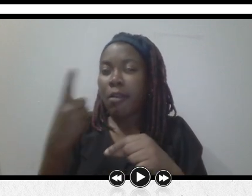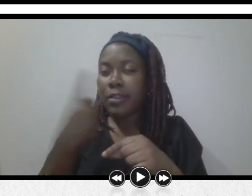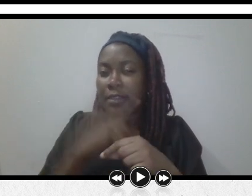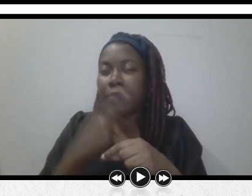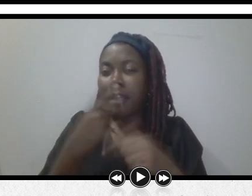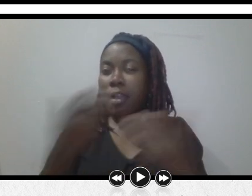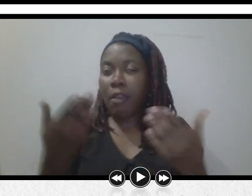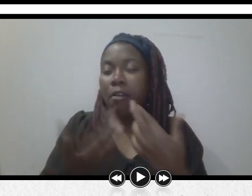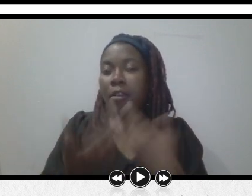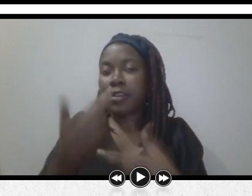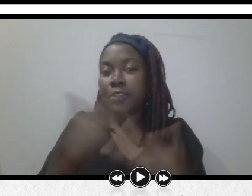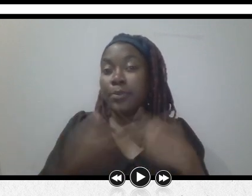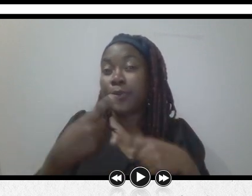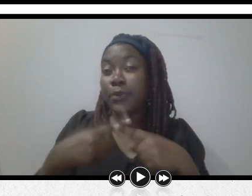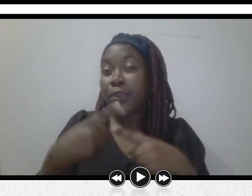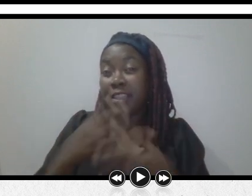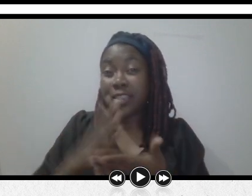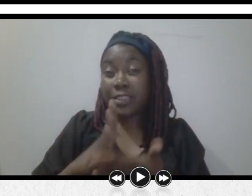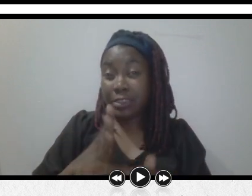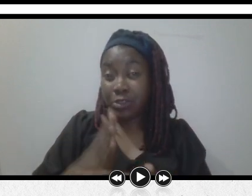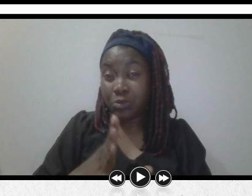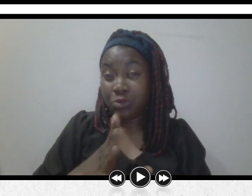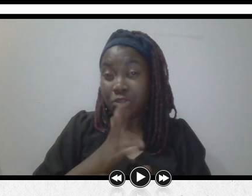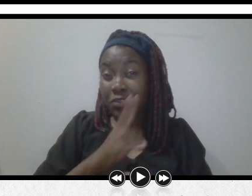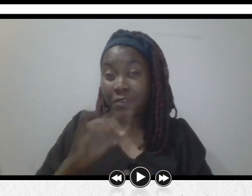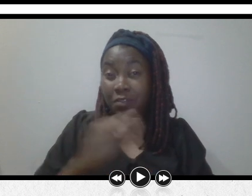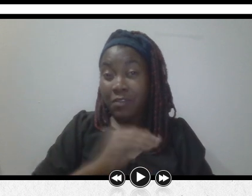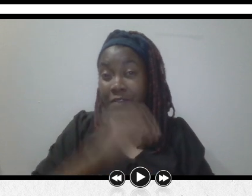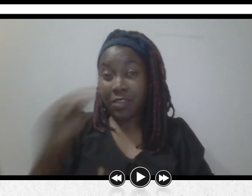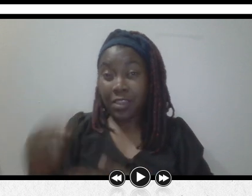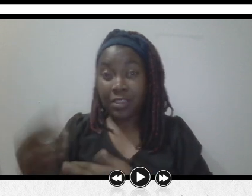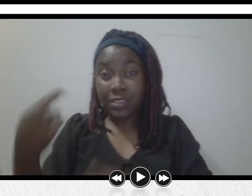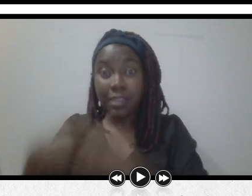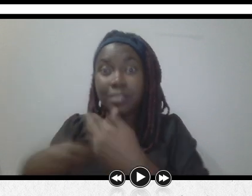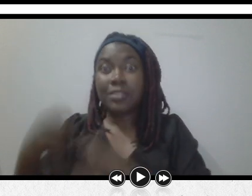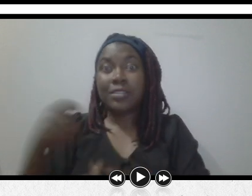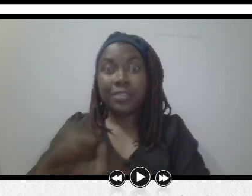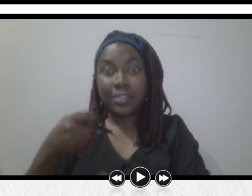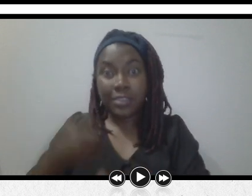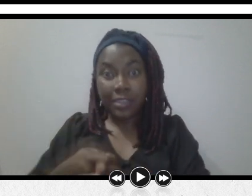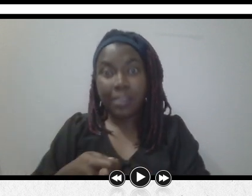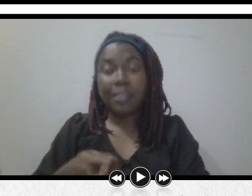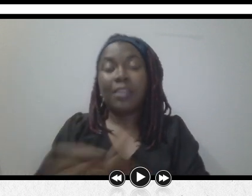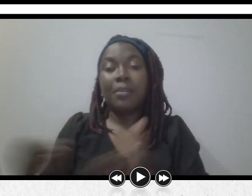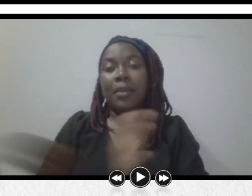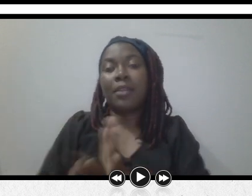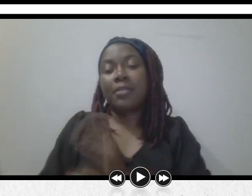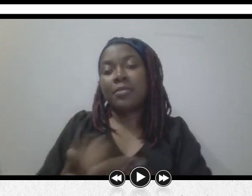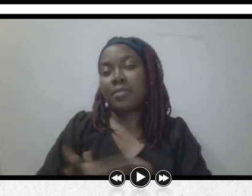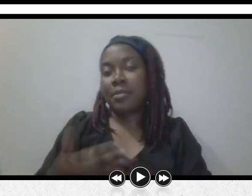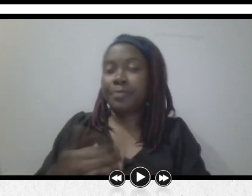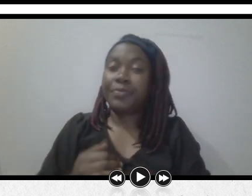gente falou de triagem, a gente consegue falar agora de reciclagem, porque os resíduos que vão para a reciclagem, eles têm que